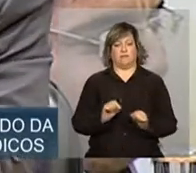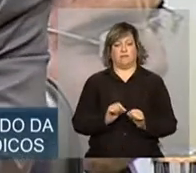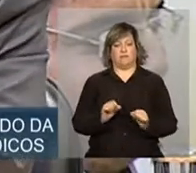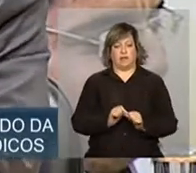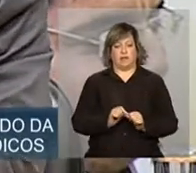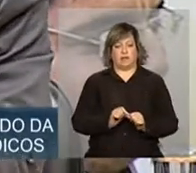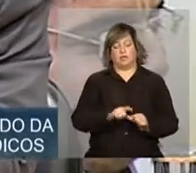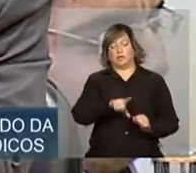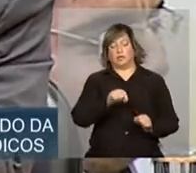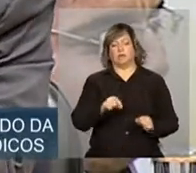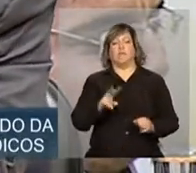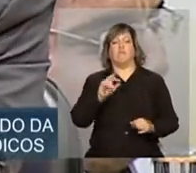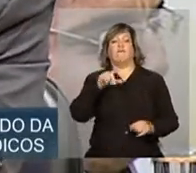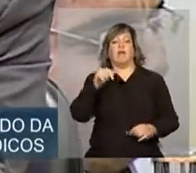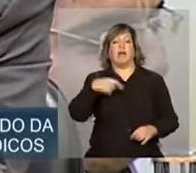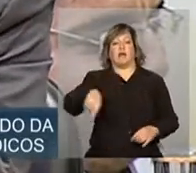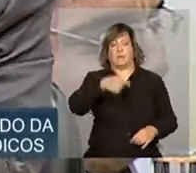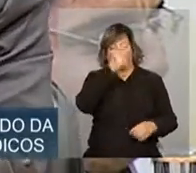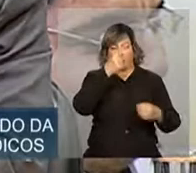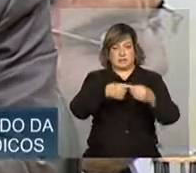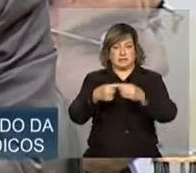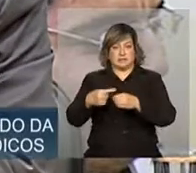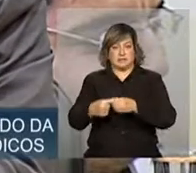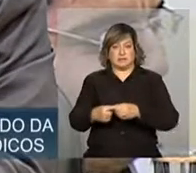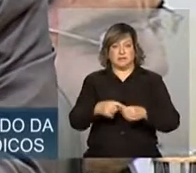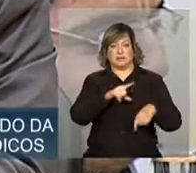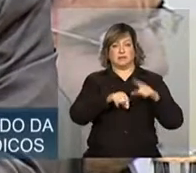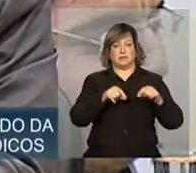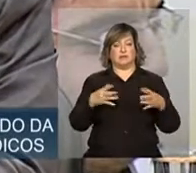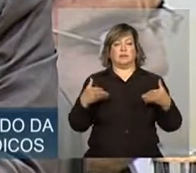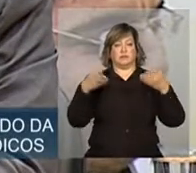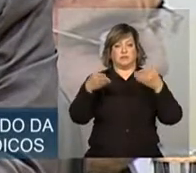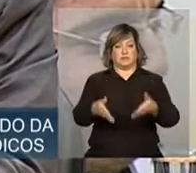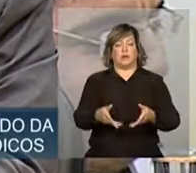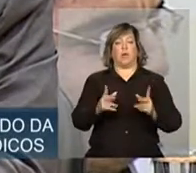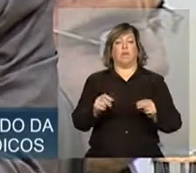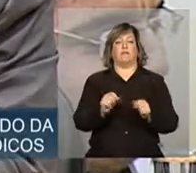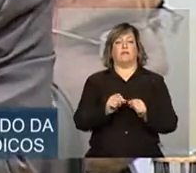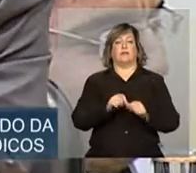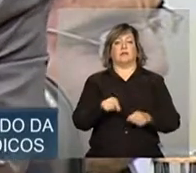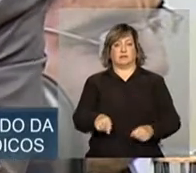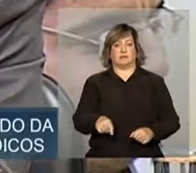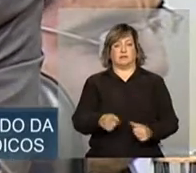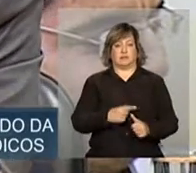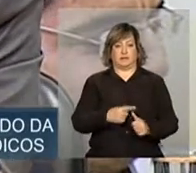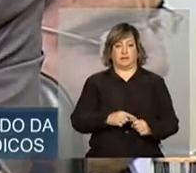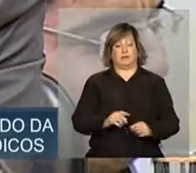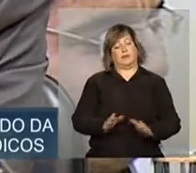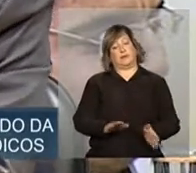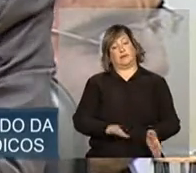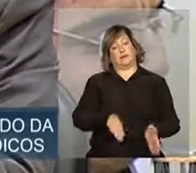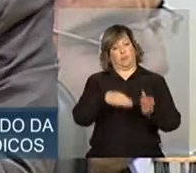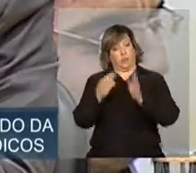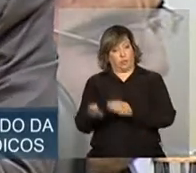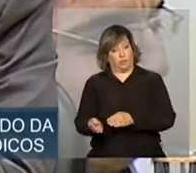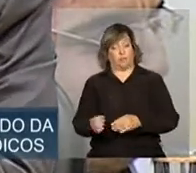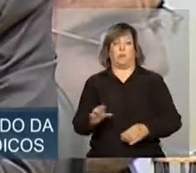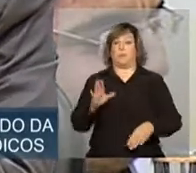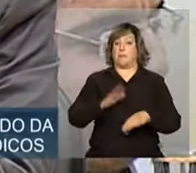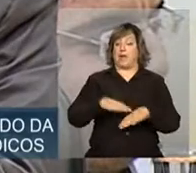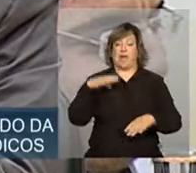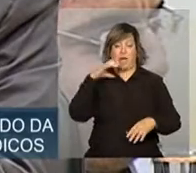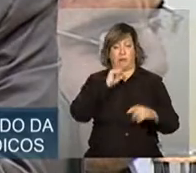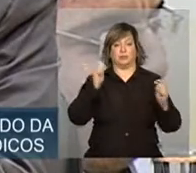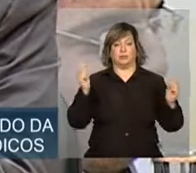interrupção e vaga no município é selecionado local como foi feito nesse médio da primeira para levar isso e o mais